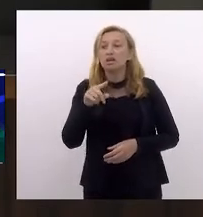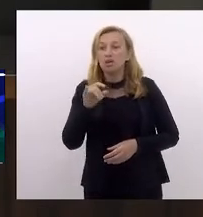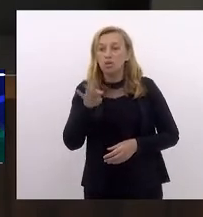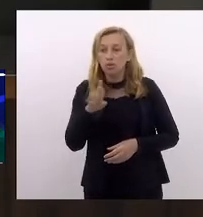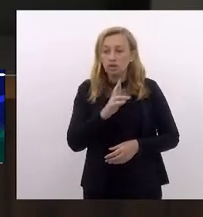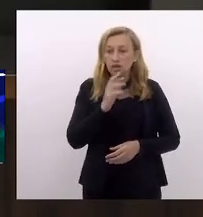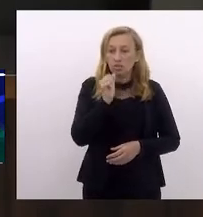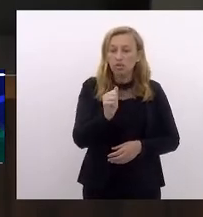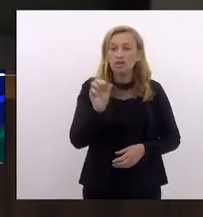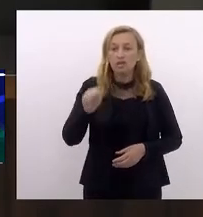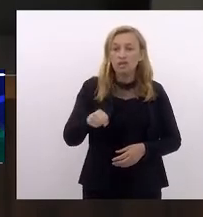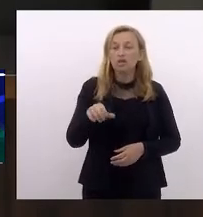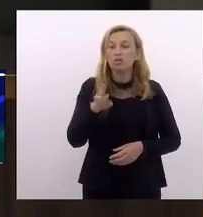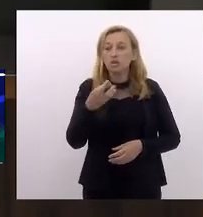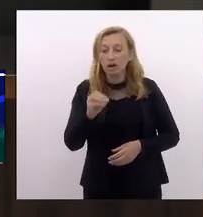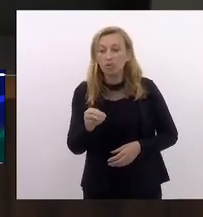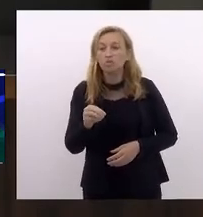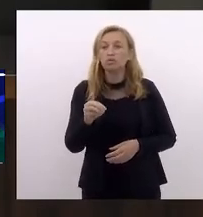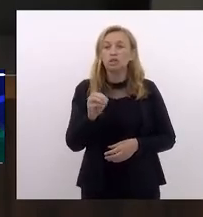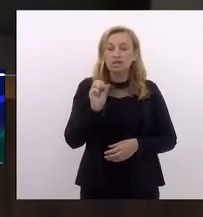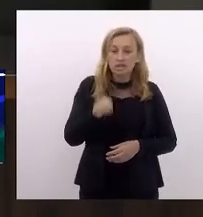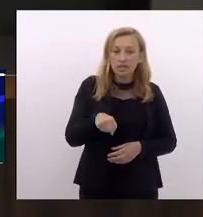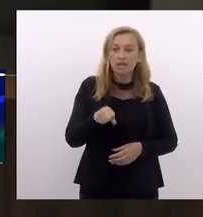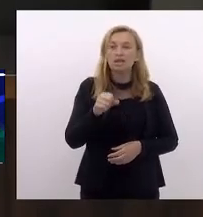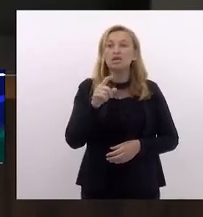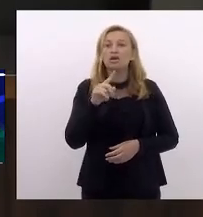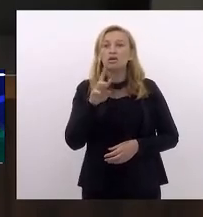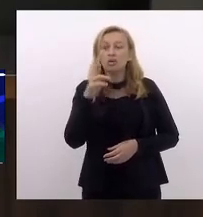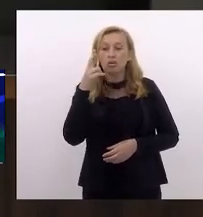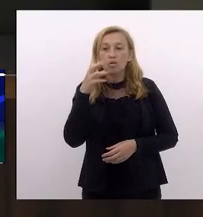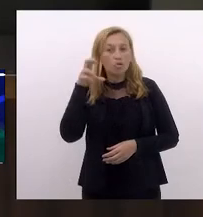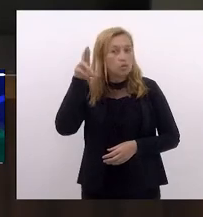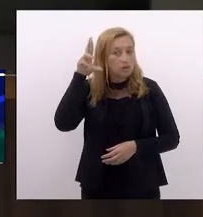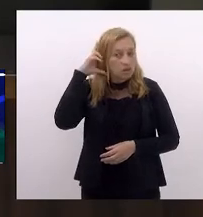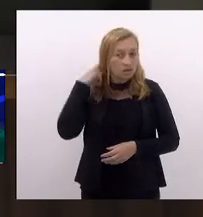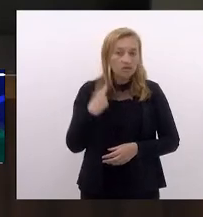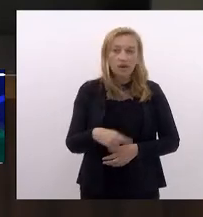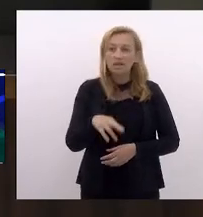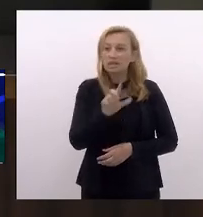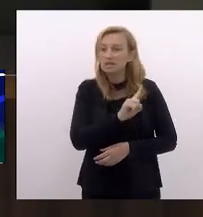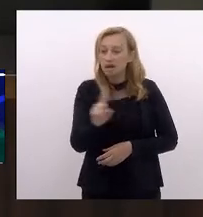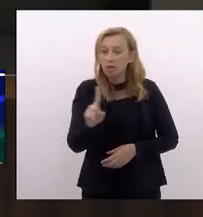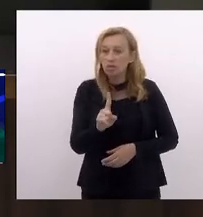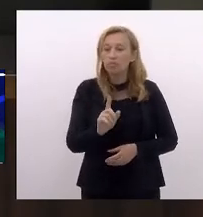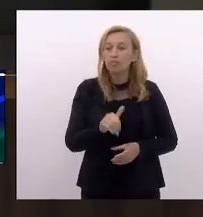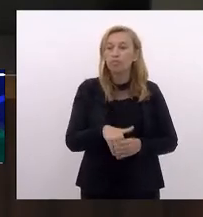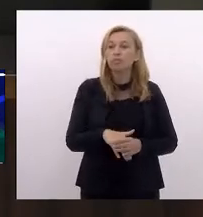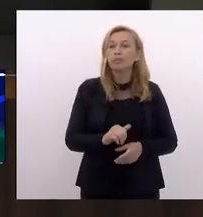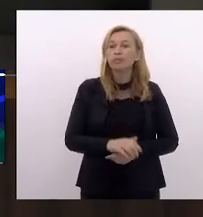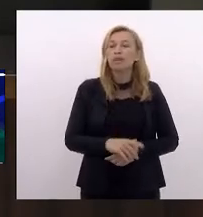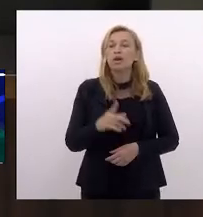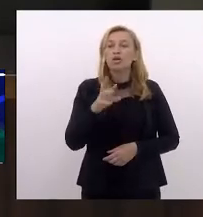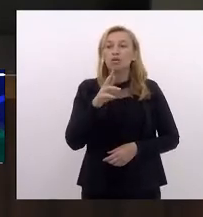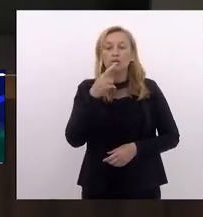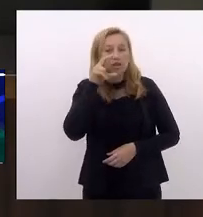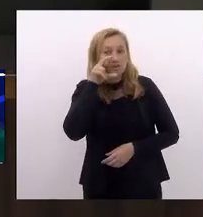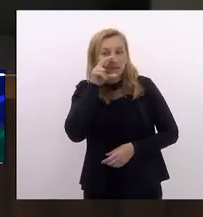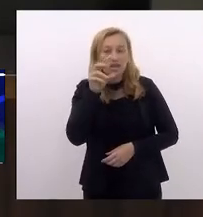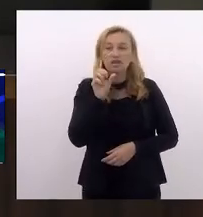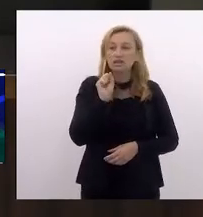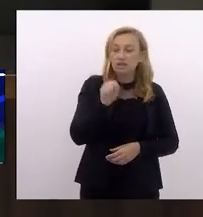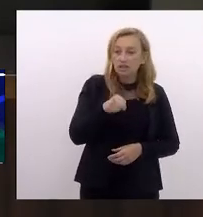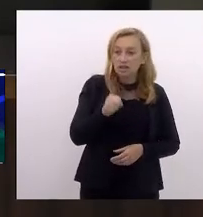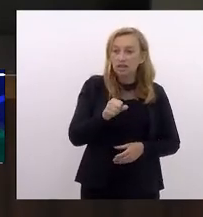sim Ronaldo aquieta sim Rosane Félix não não rosenverg Reis